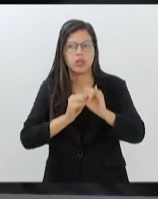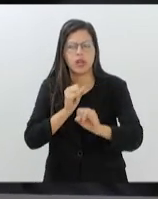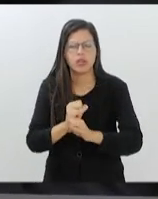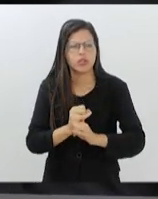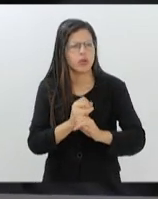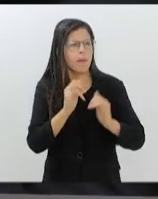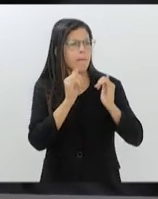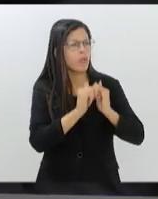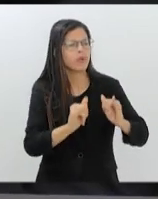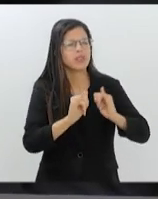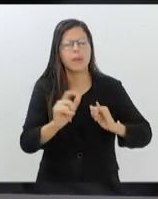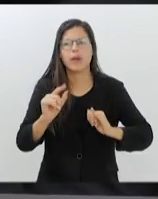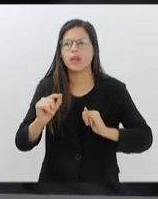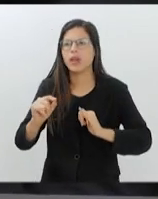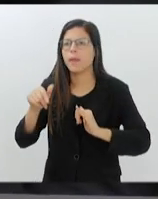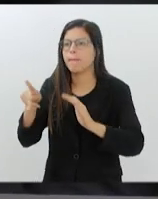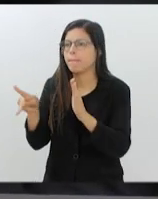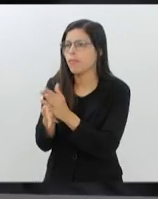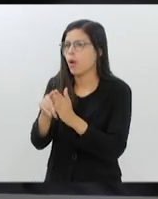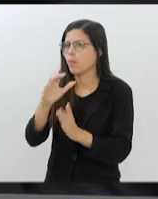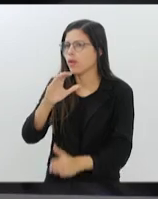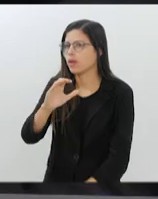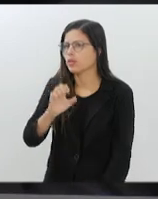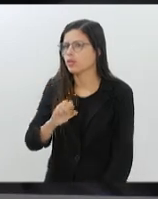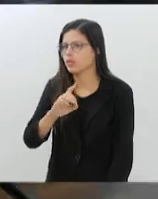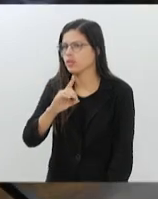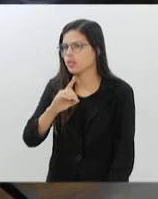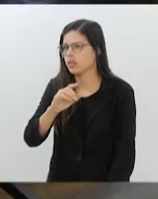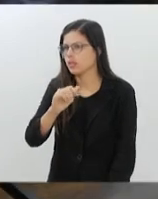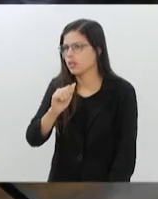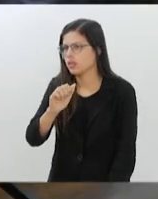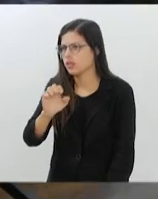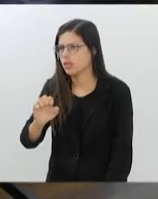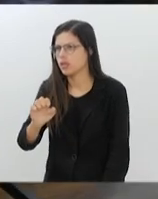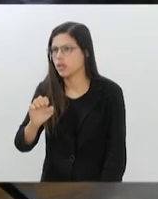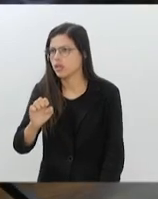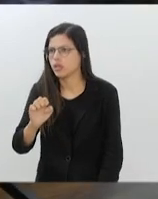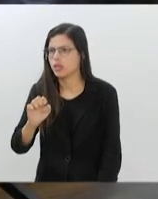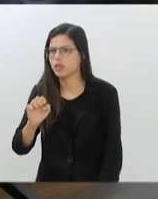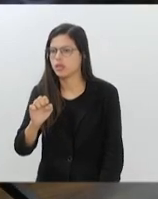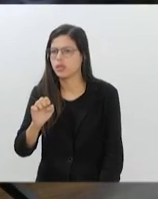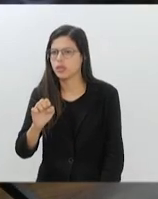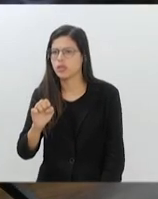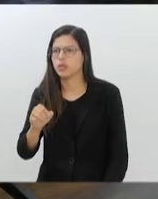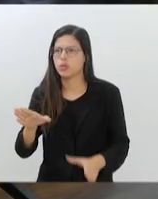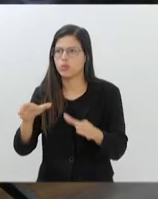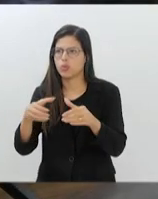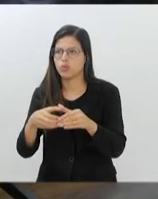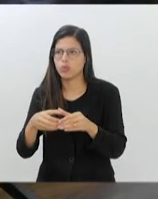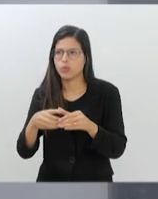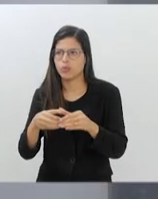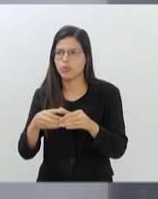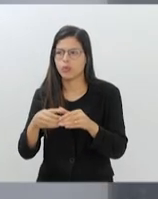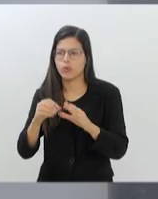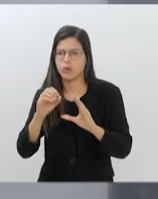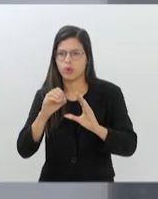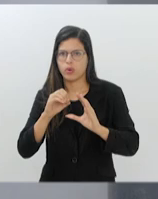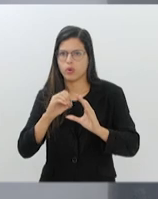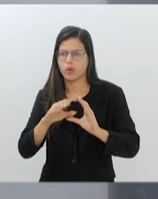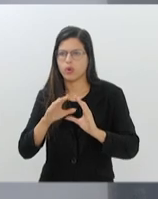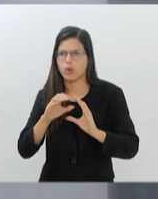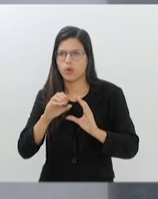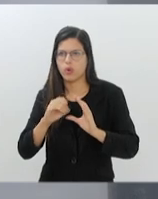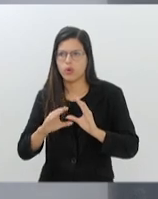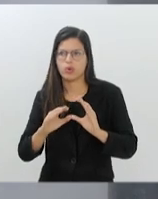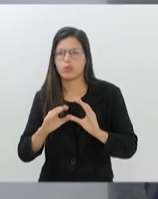publicidade para Sedai Quais Quais veículos senora do Globo do do grupo globo sim isso tá tá